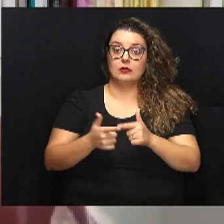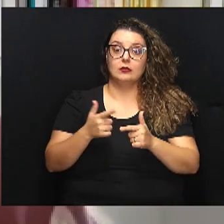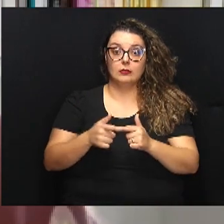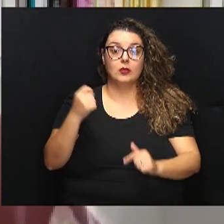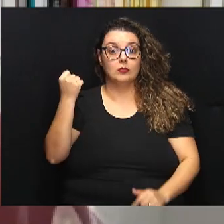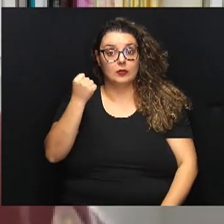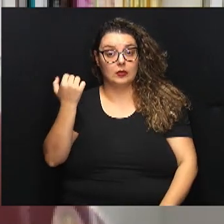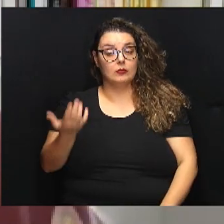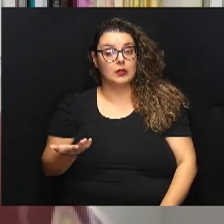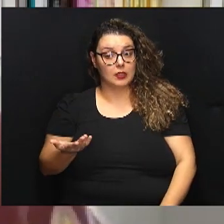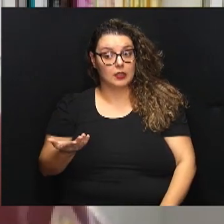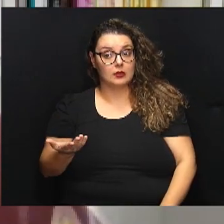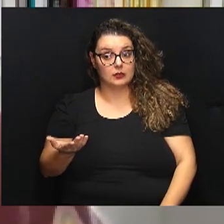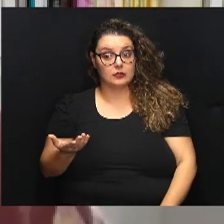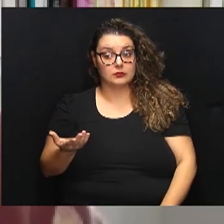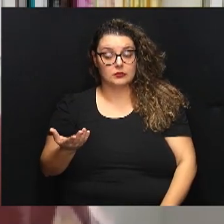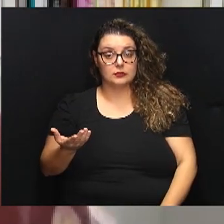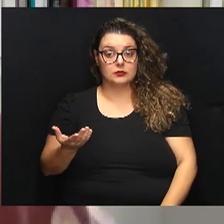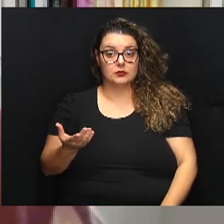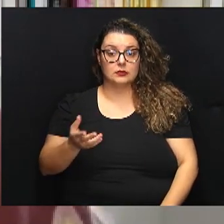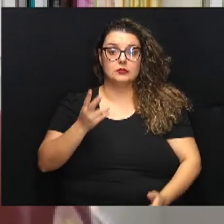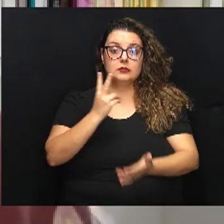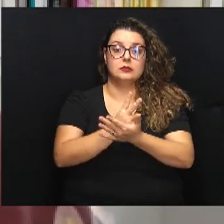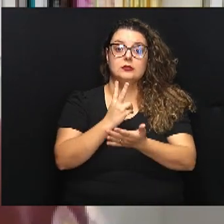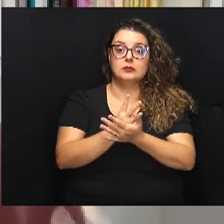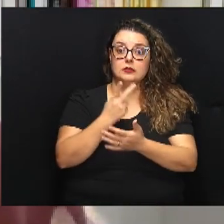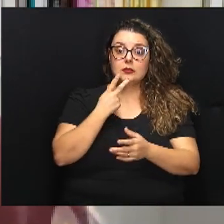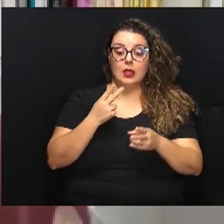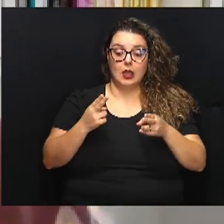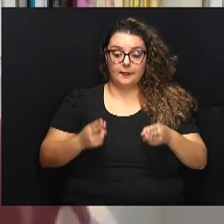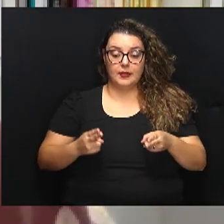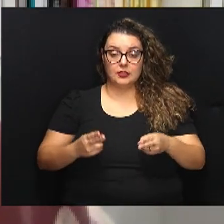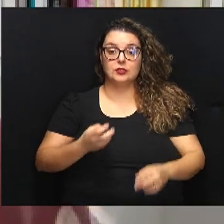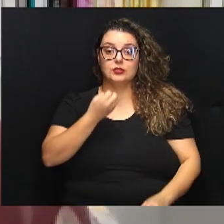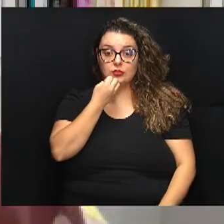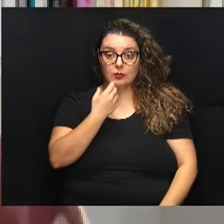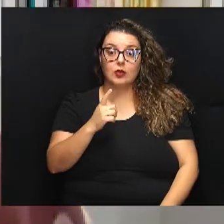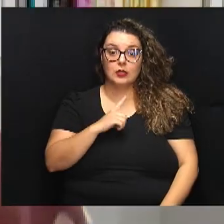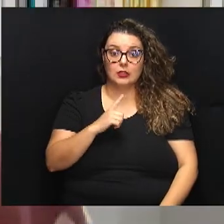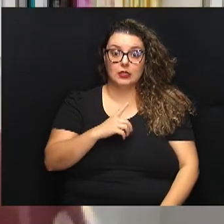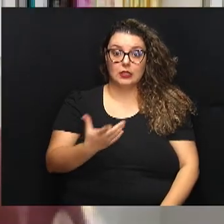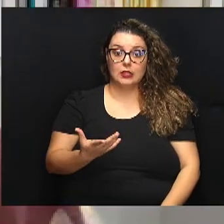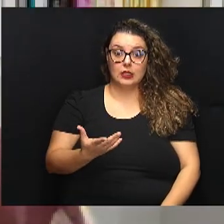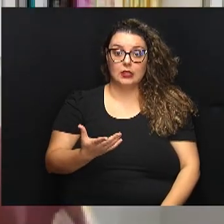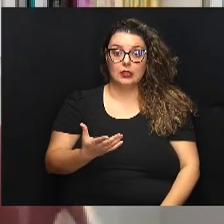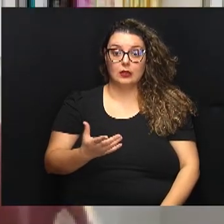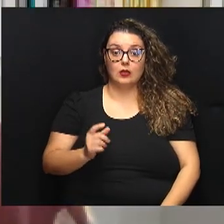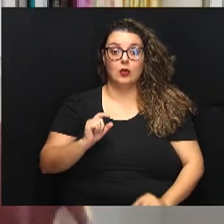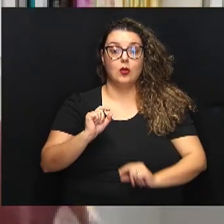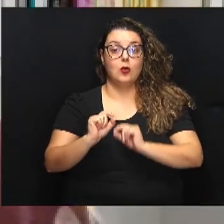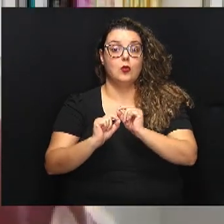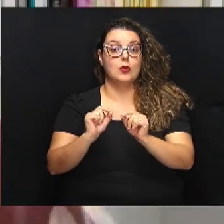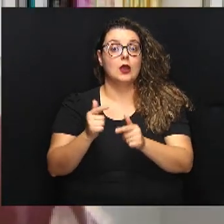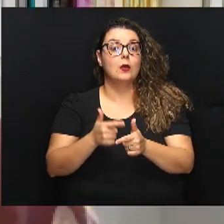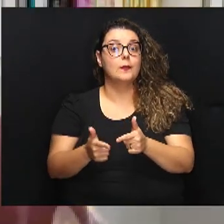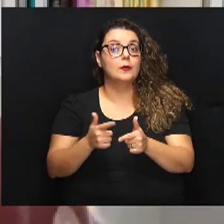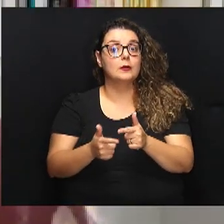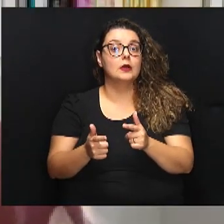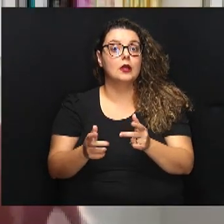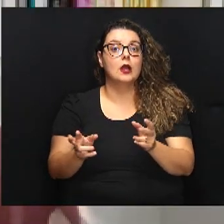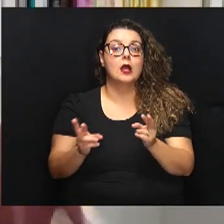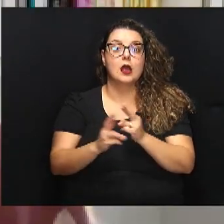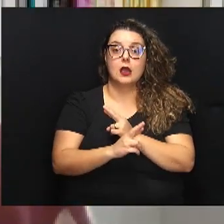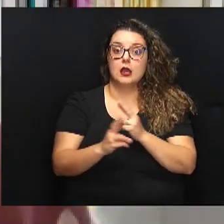Então, a gente sempre fala, apetite é bom, ter apetite é bom. Agora, a questão é a relação com a